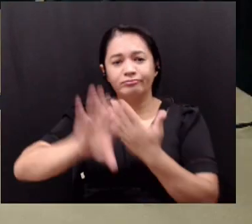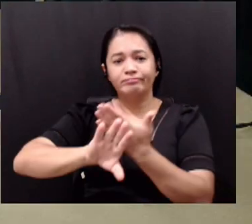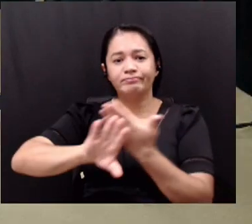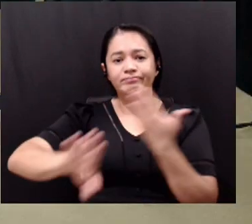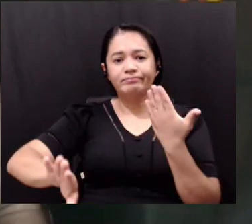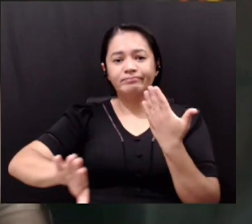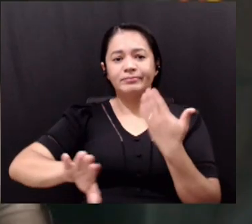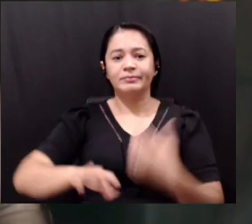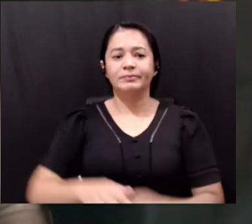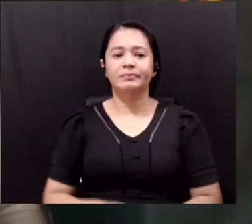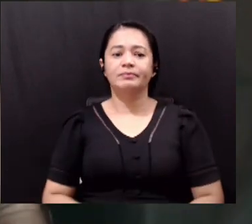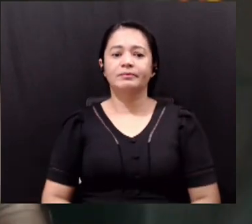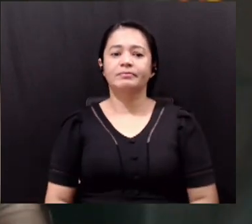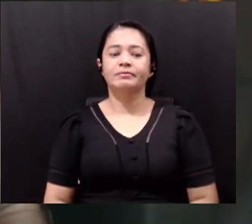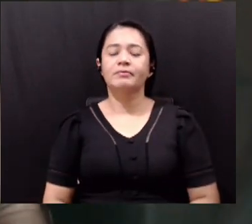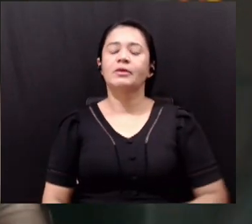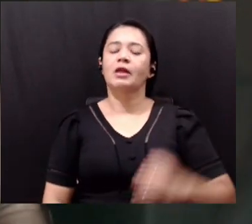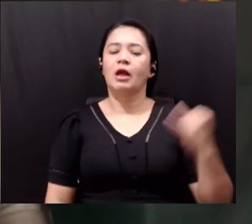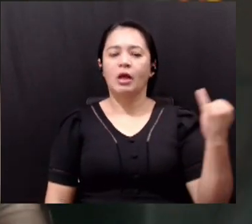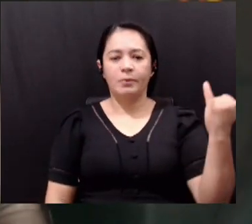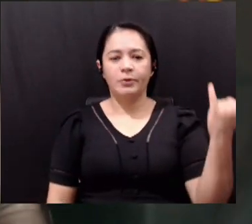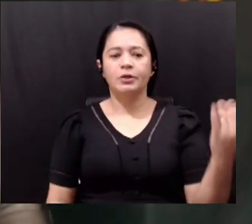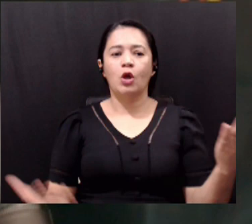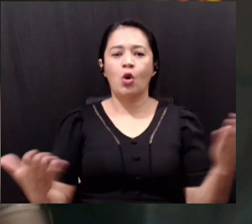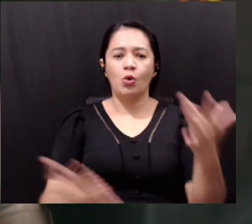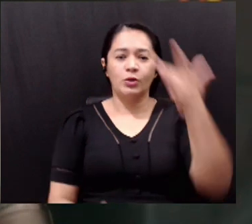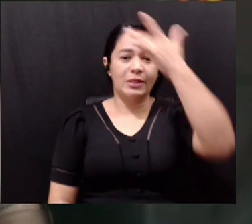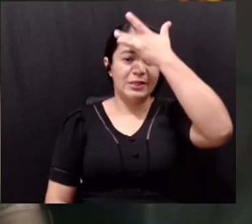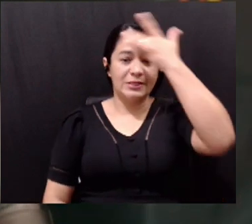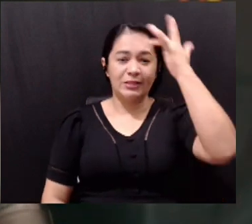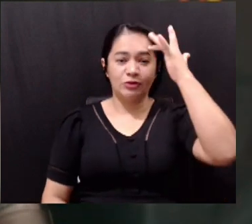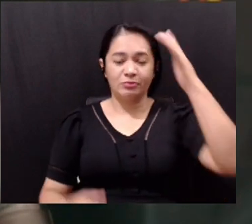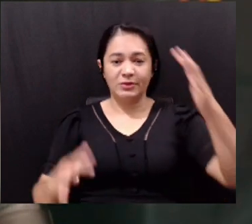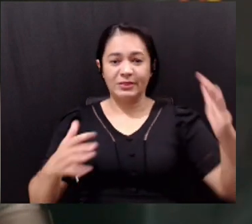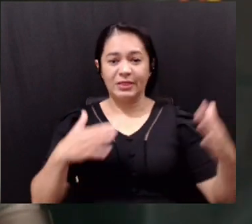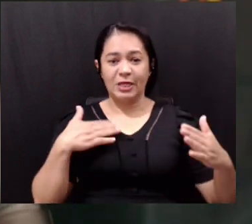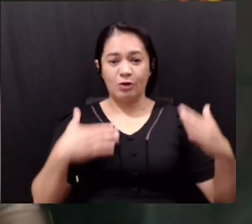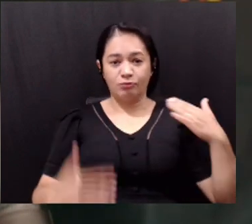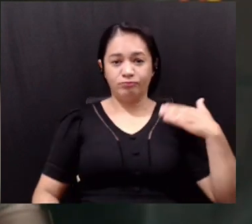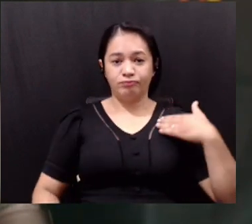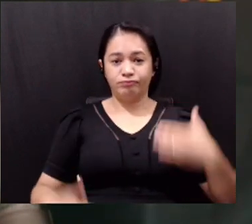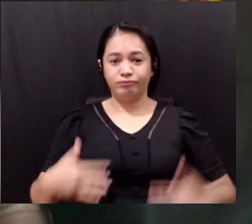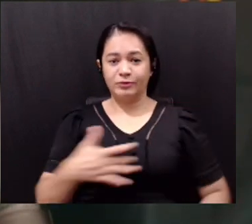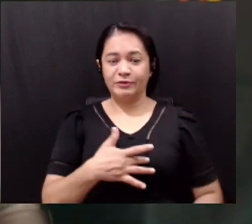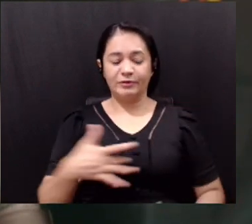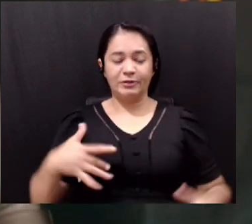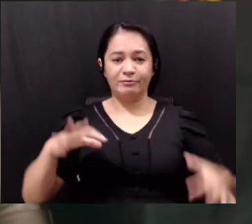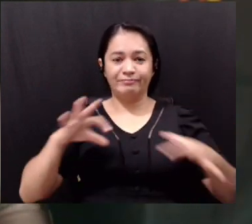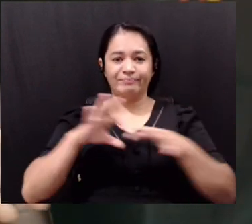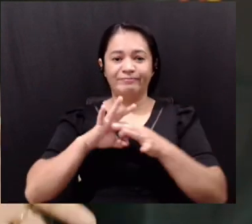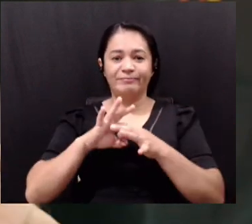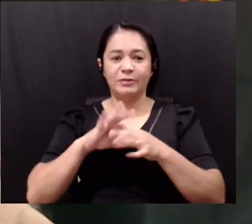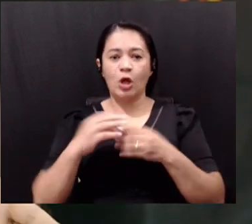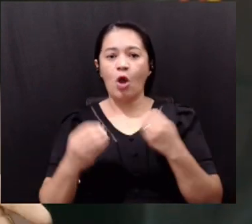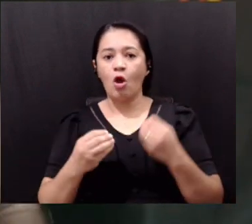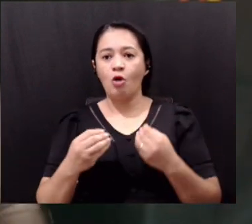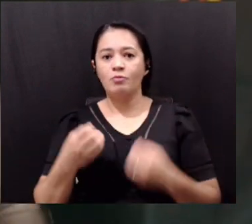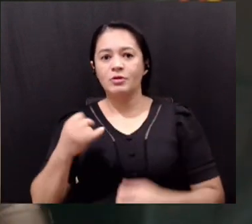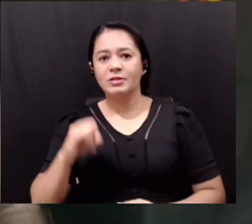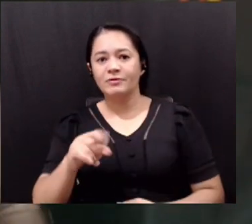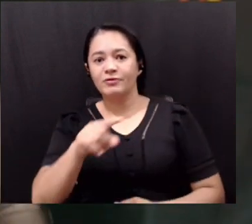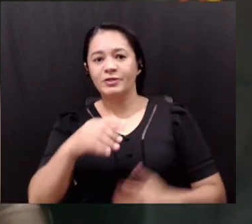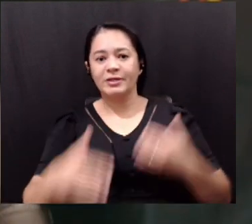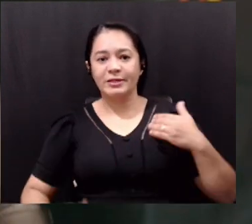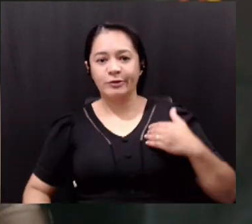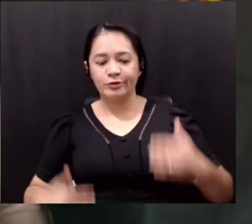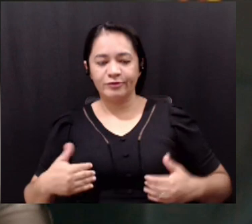A saúde mental hoje está atrelada à saúde física. Você não consegue ter a saúde física se você não tiver a saúde mental